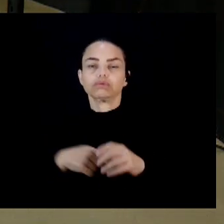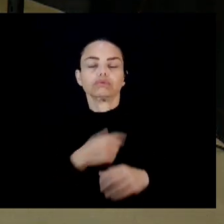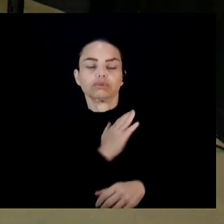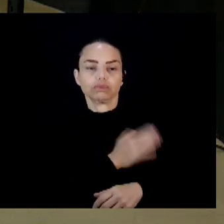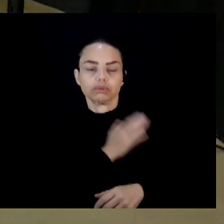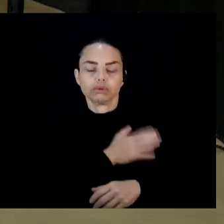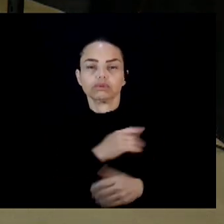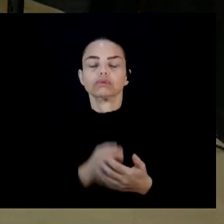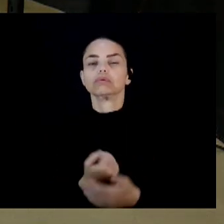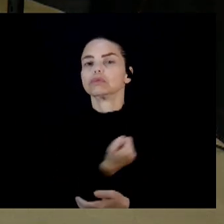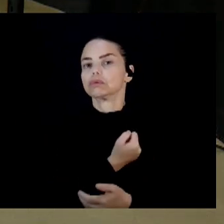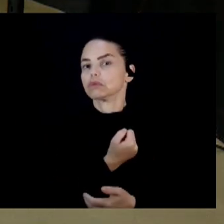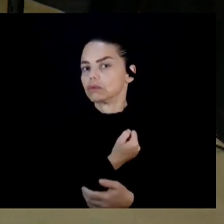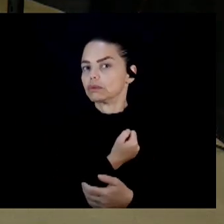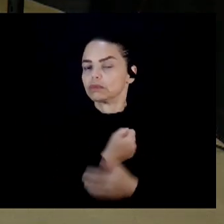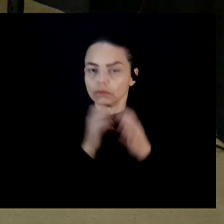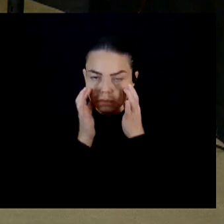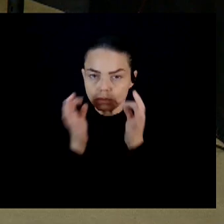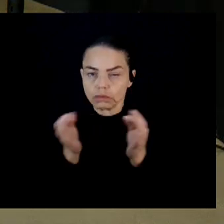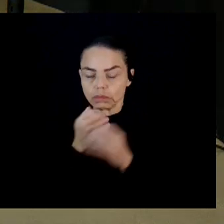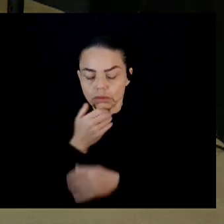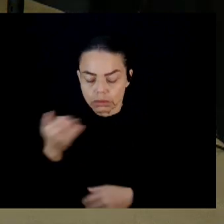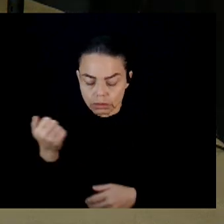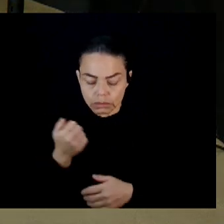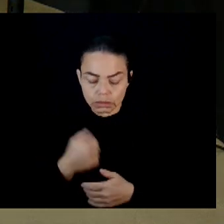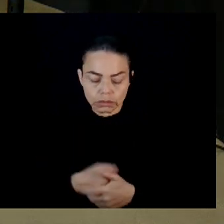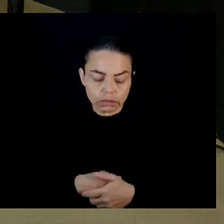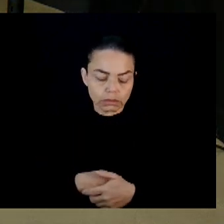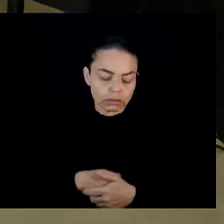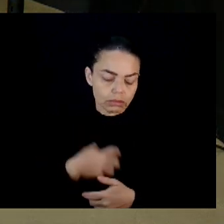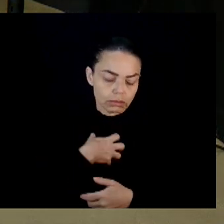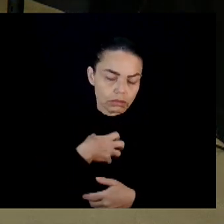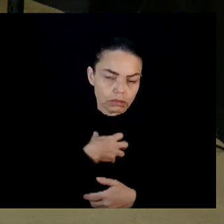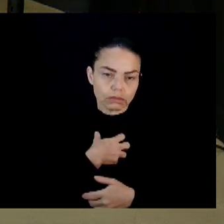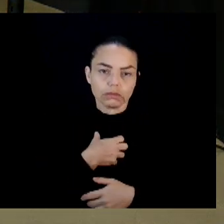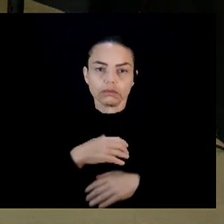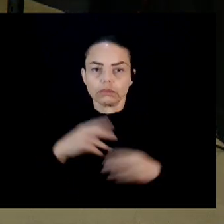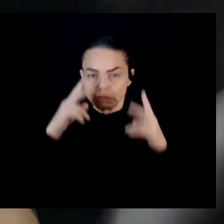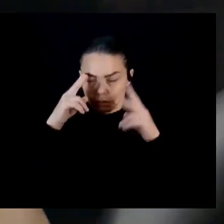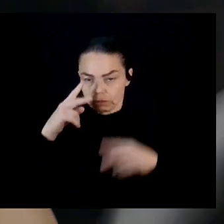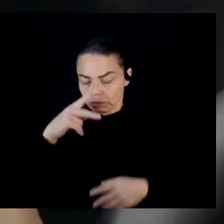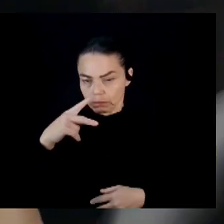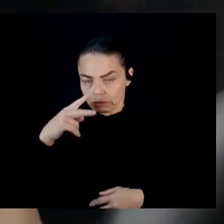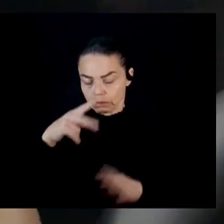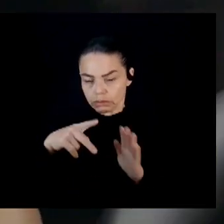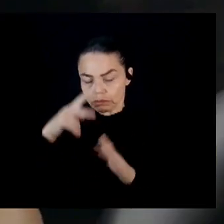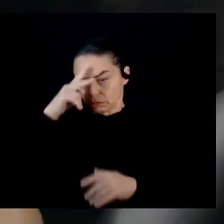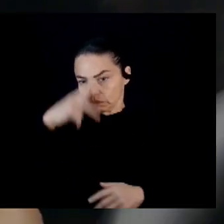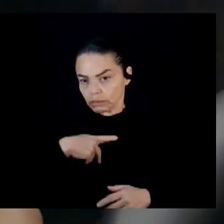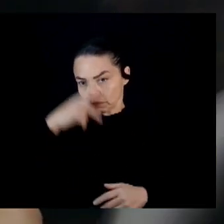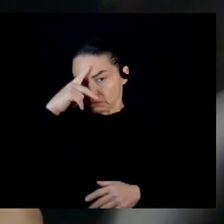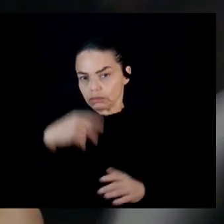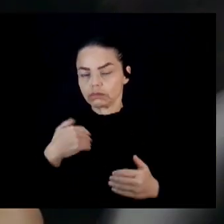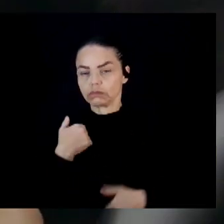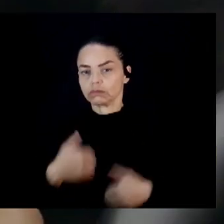melhor prestar mais atenção nas sensações do próprio corpo? André. Muitas vezes, esses